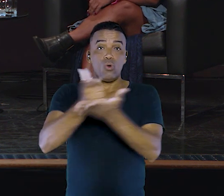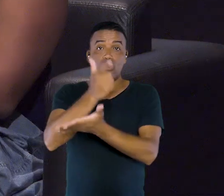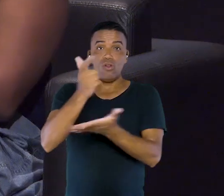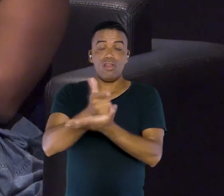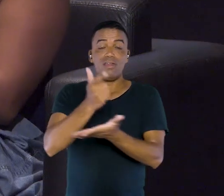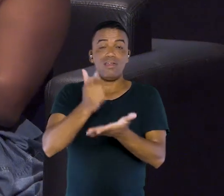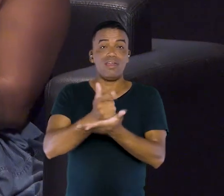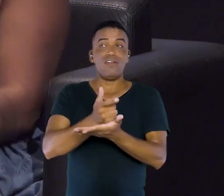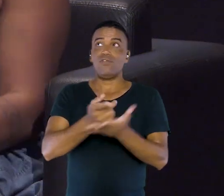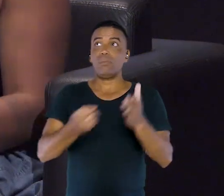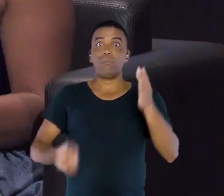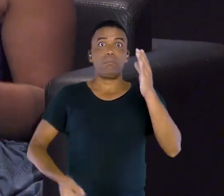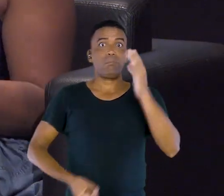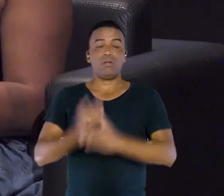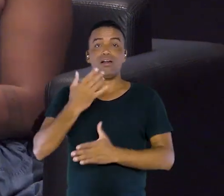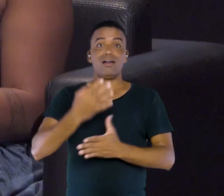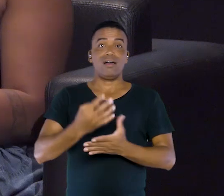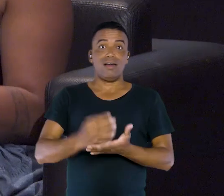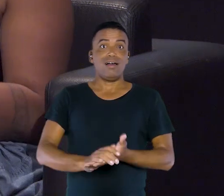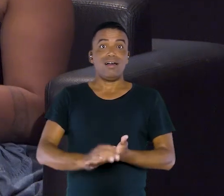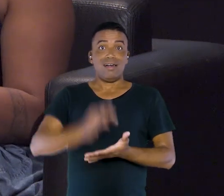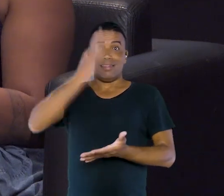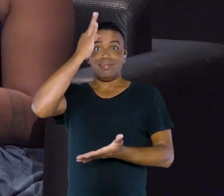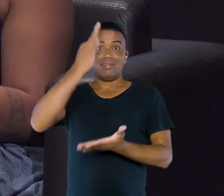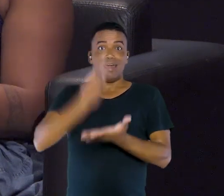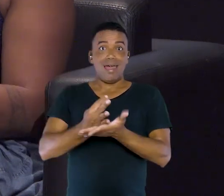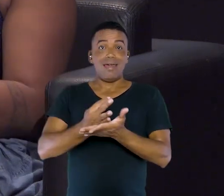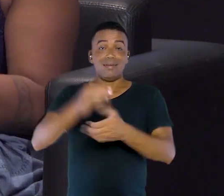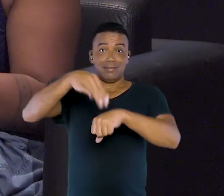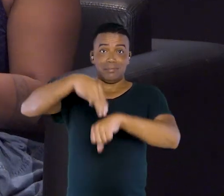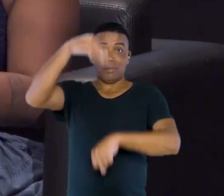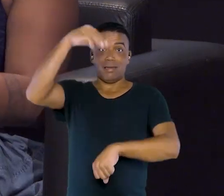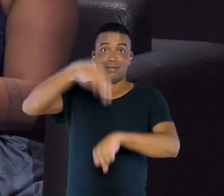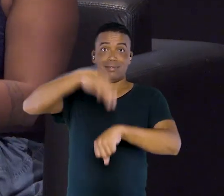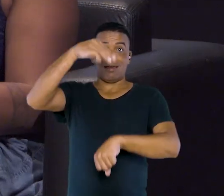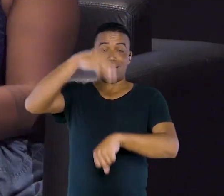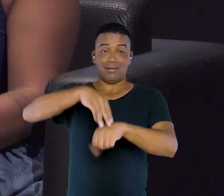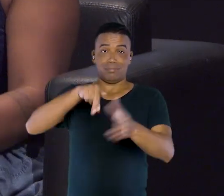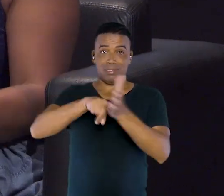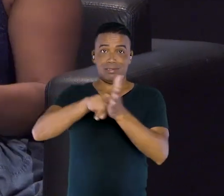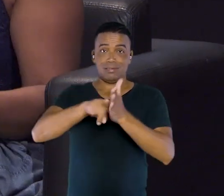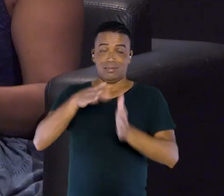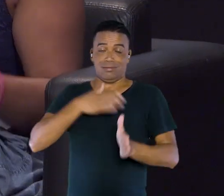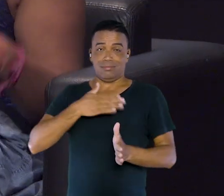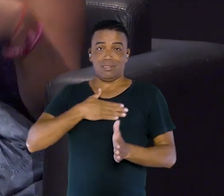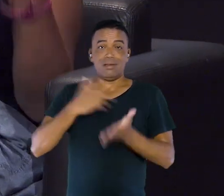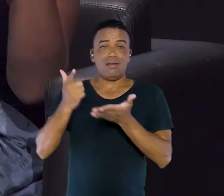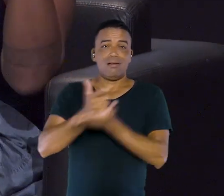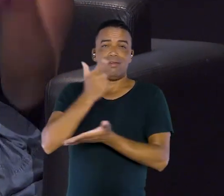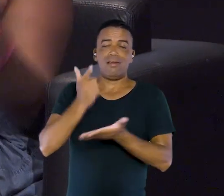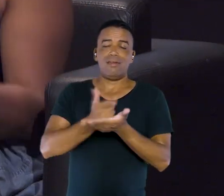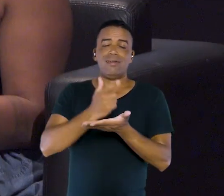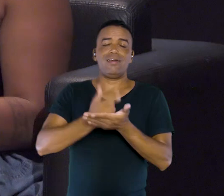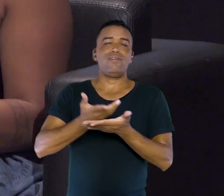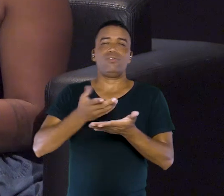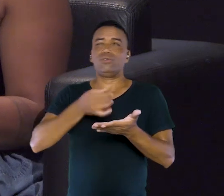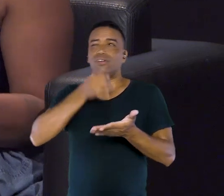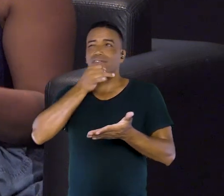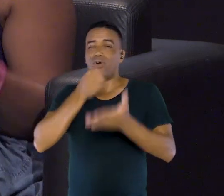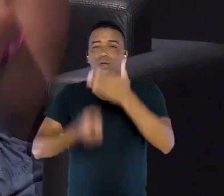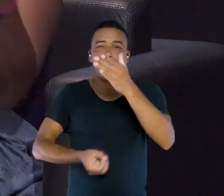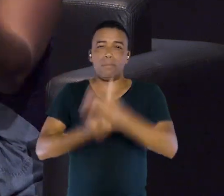O livro é um fruto da minha dissertação de mestrado, um livro que foi